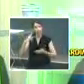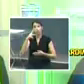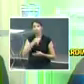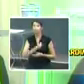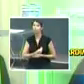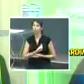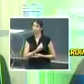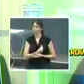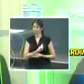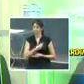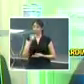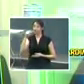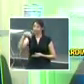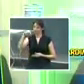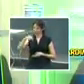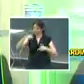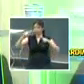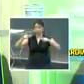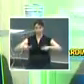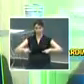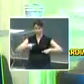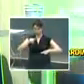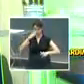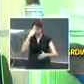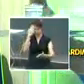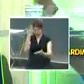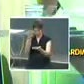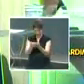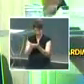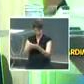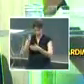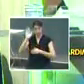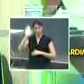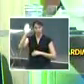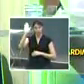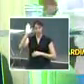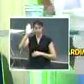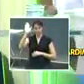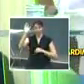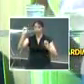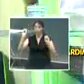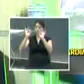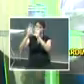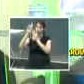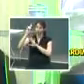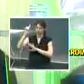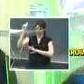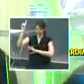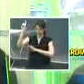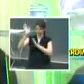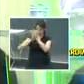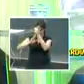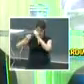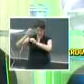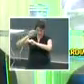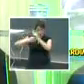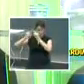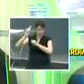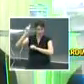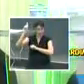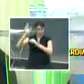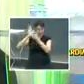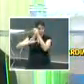vida dentro deste santuário. E se você crer, por gentileza, levante a tua mão e dê um glória bem gostoso para Jesus de